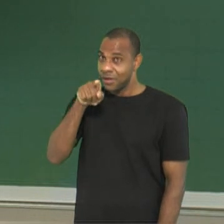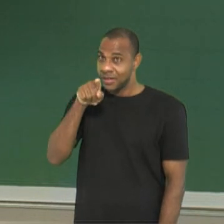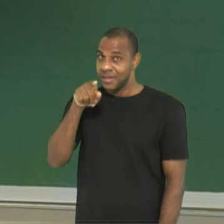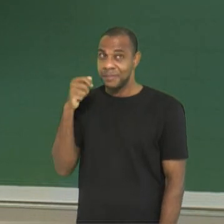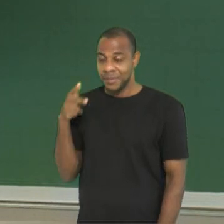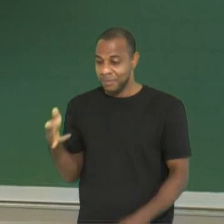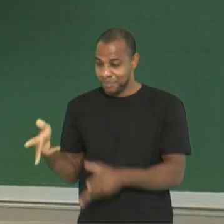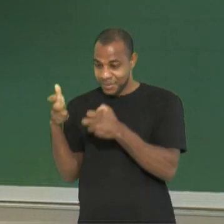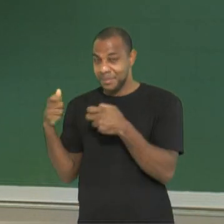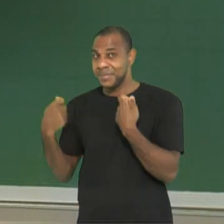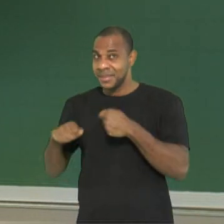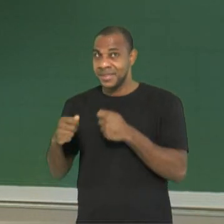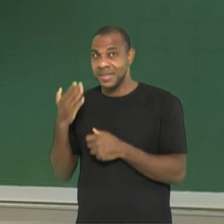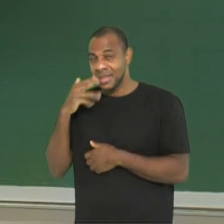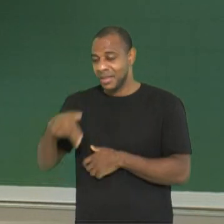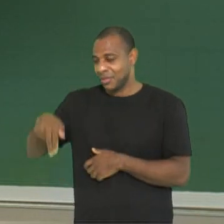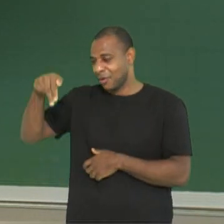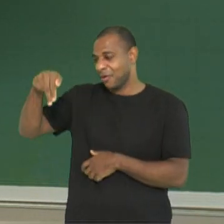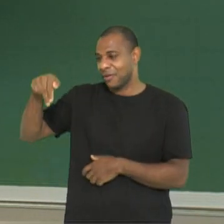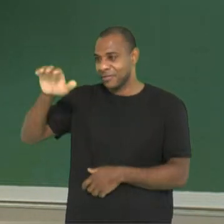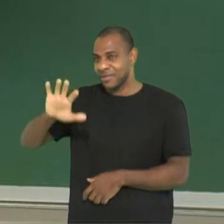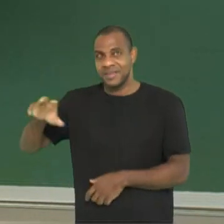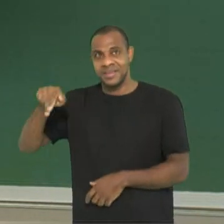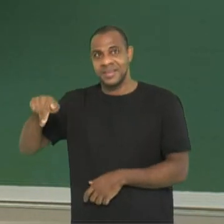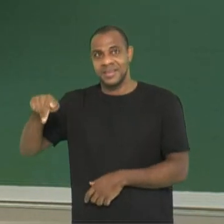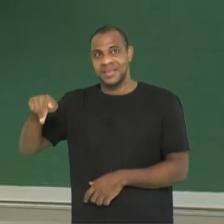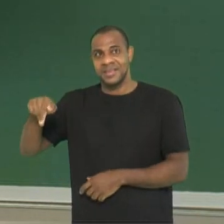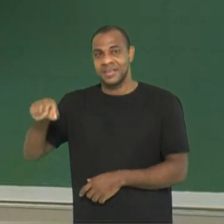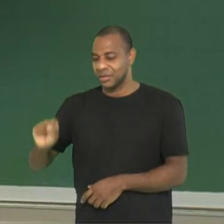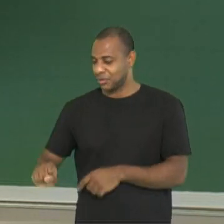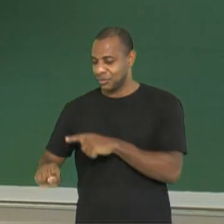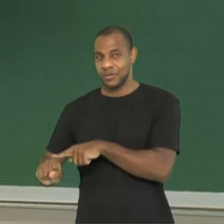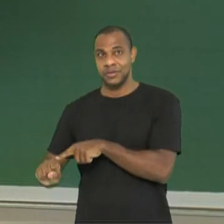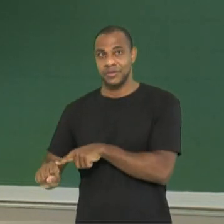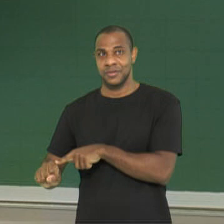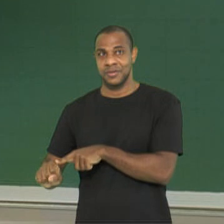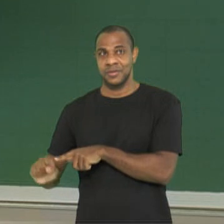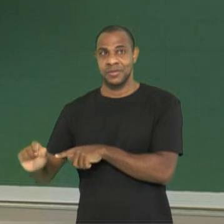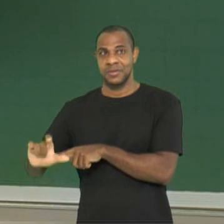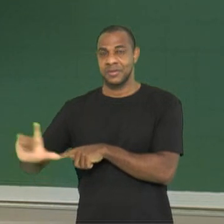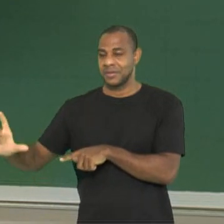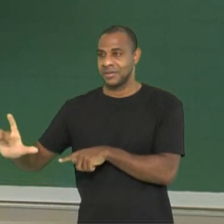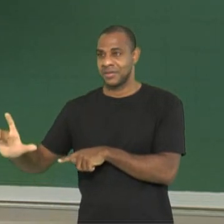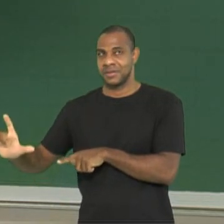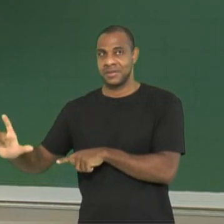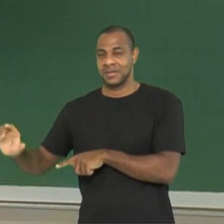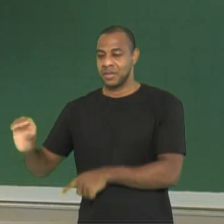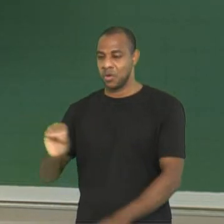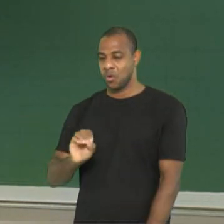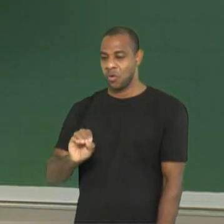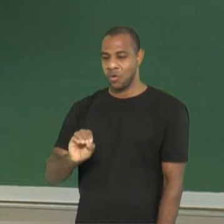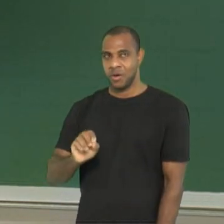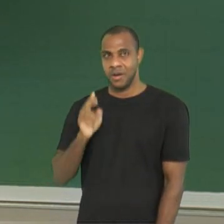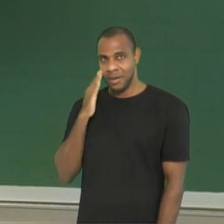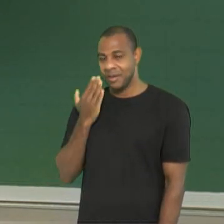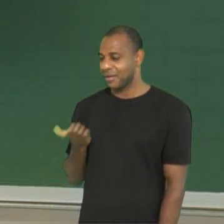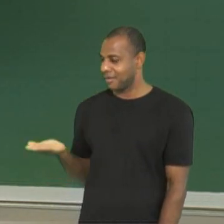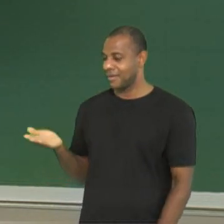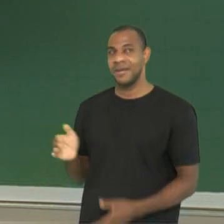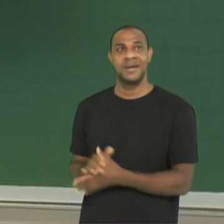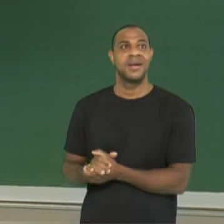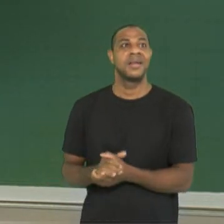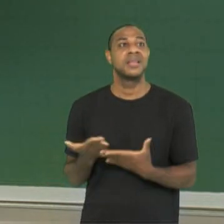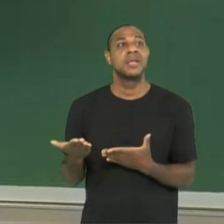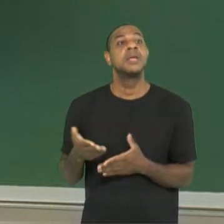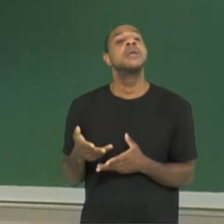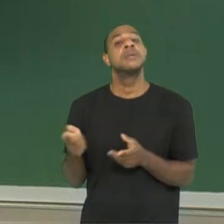mapa, saber que se o norte encontra-se nessa direção, sul estará no oposto, nós vamos ter o leste e também o oeste. E